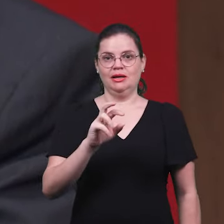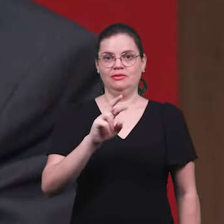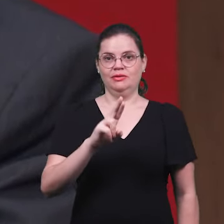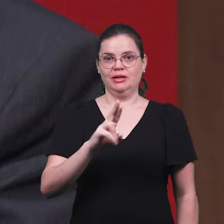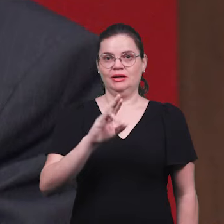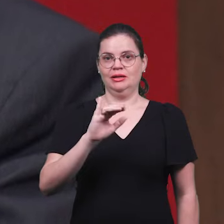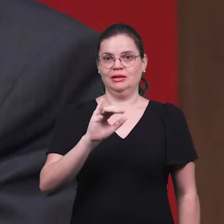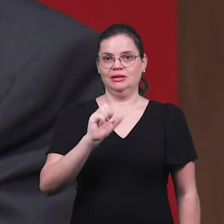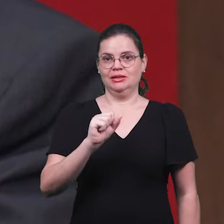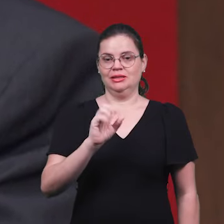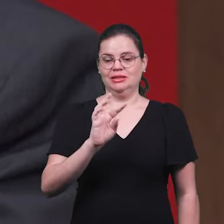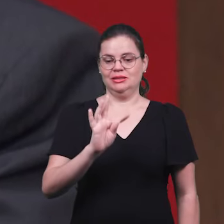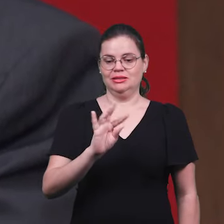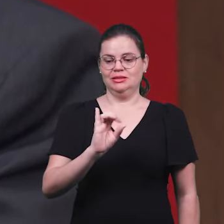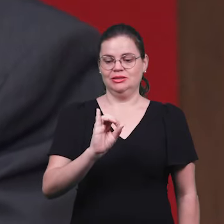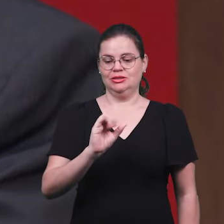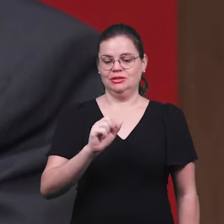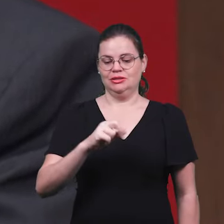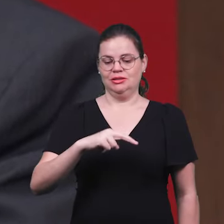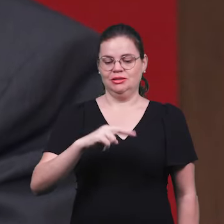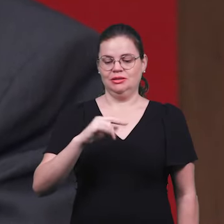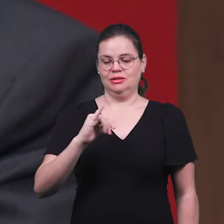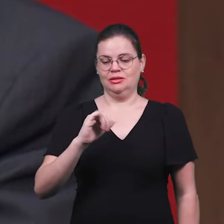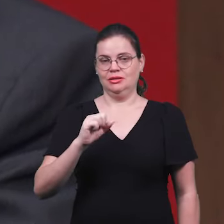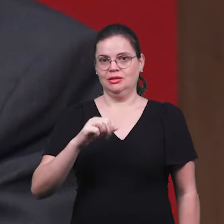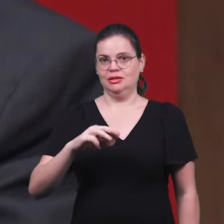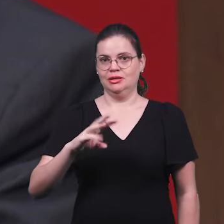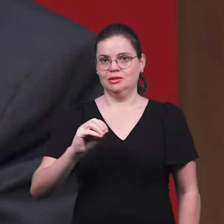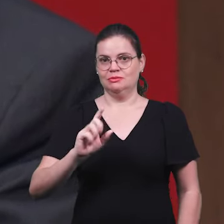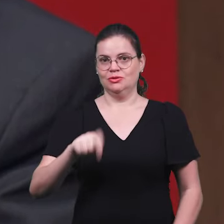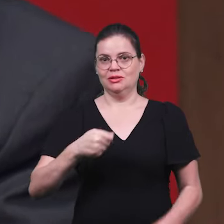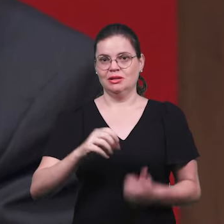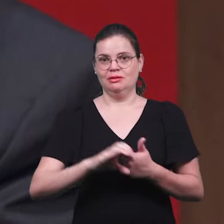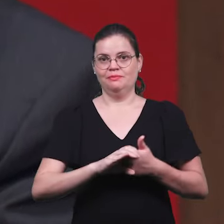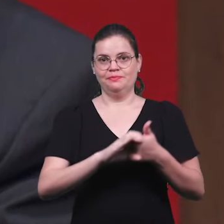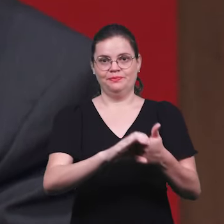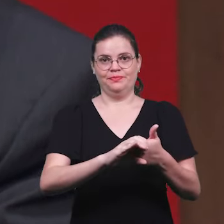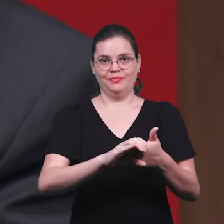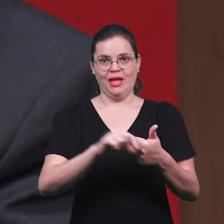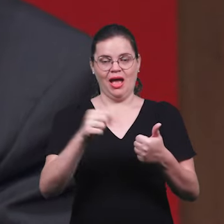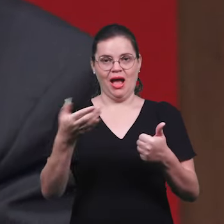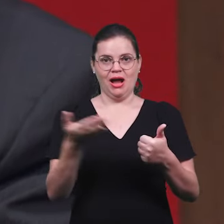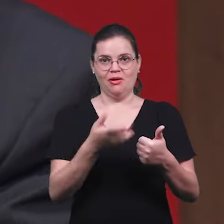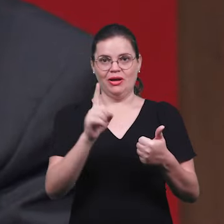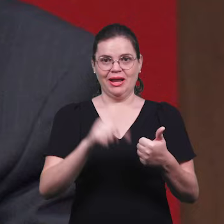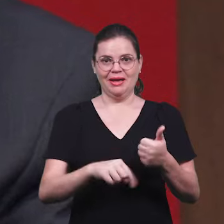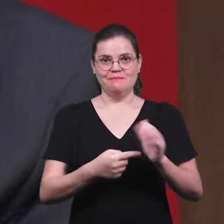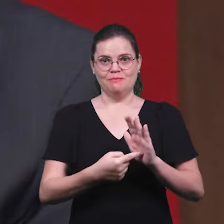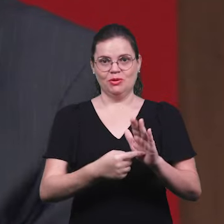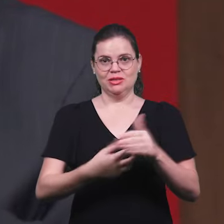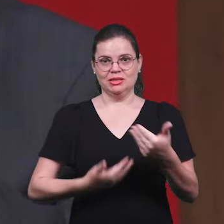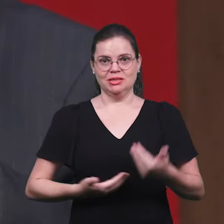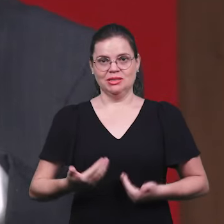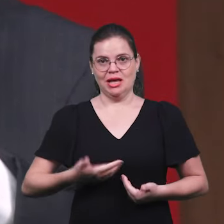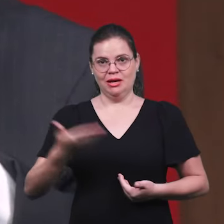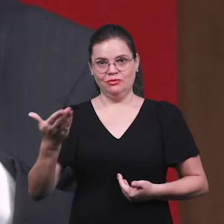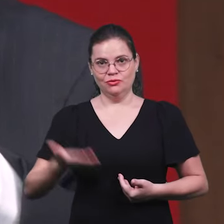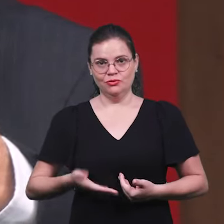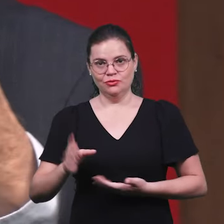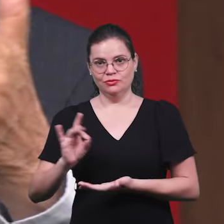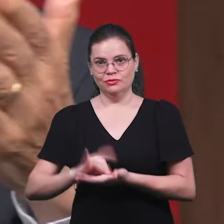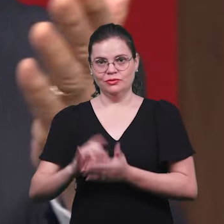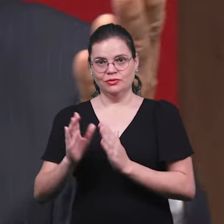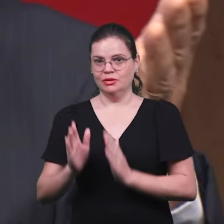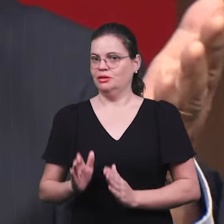deste momento, passou a não representar os servos de Cristo, mas passou a chamar-se uma